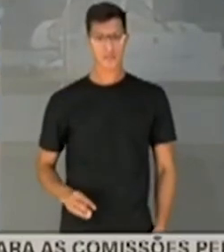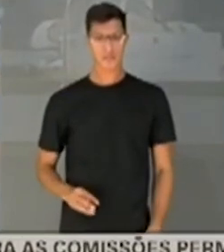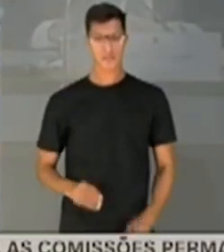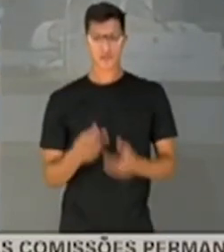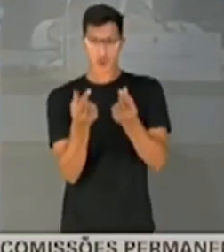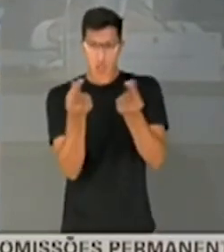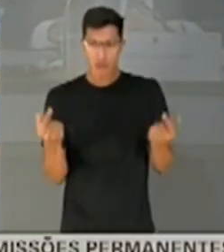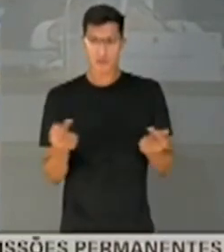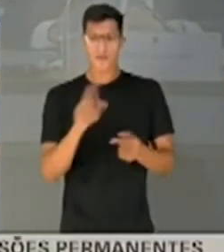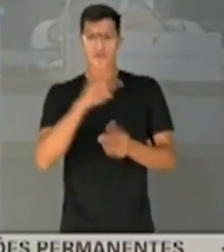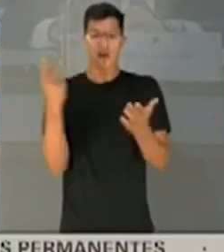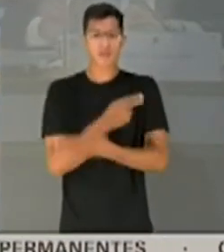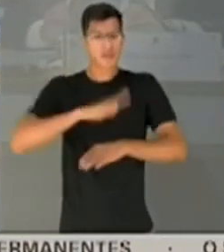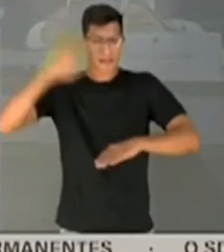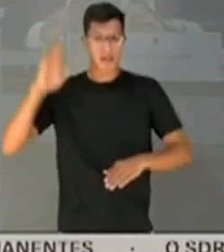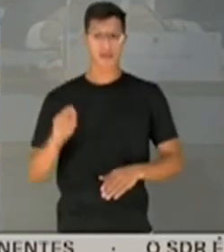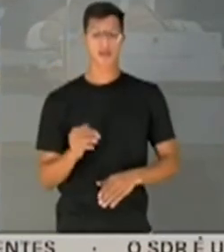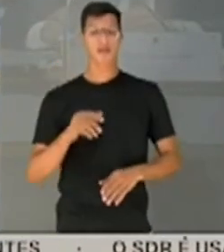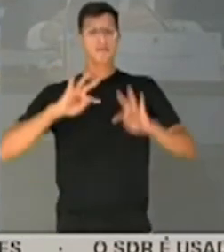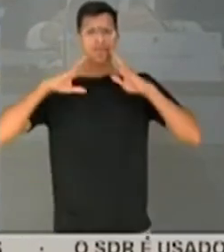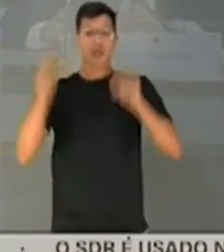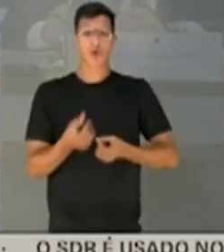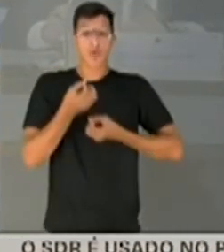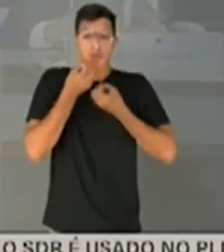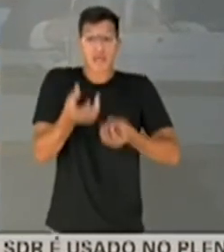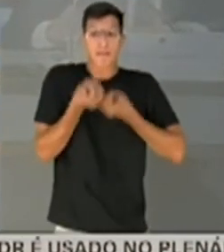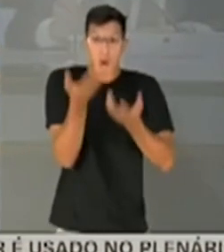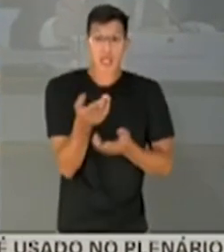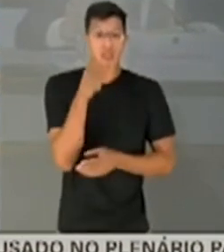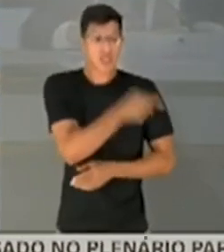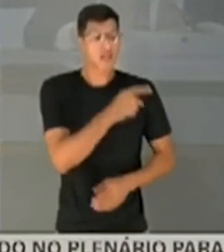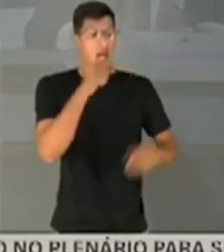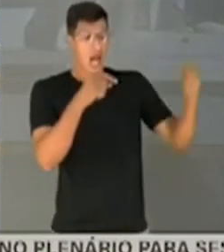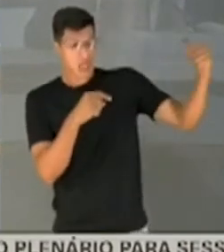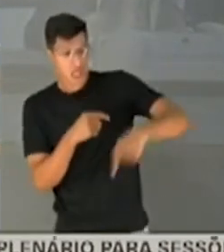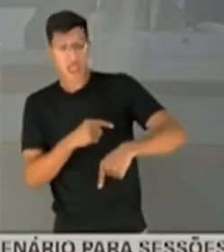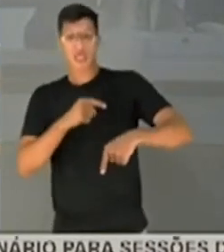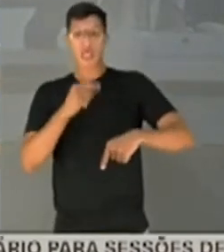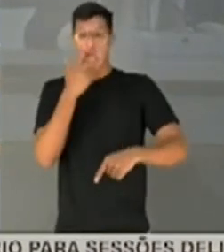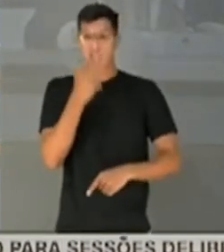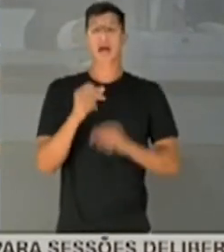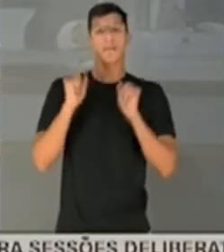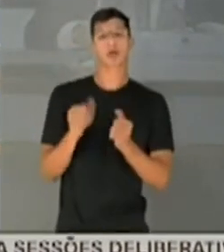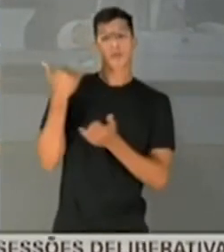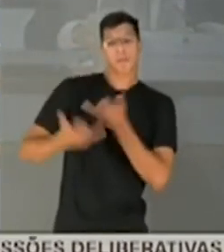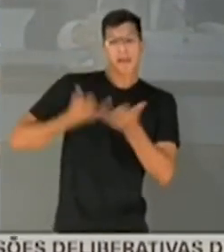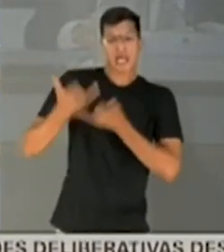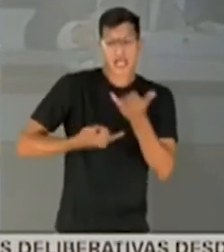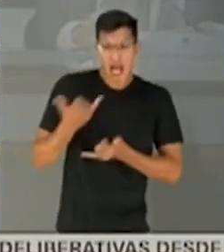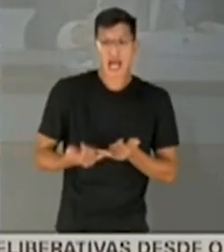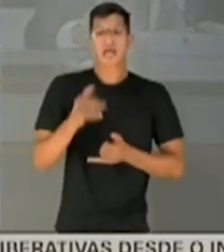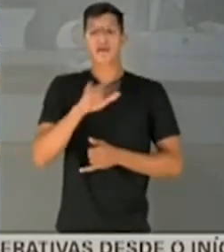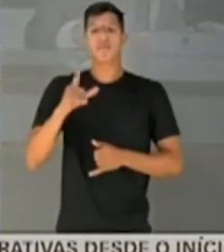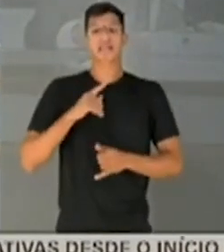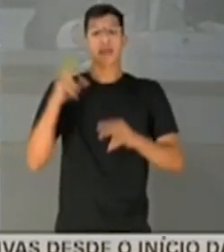Isso que está acontecendo não vai acontecer mais. E todo depoente que estiver aqui, que achar que pode brincar, terá o